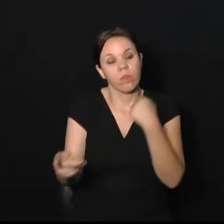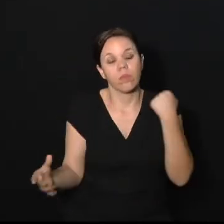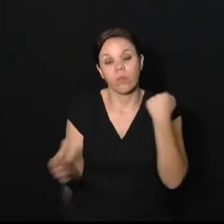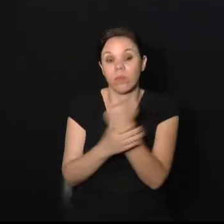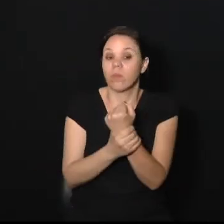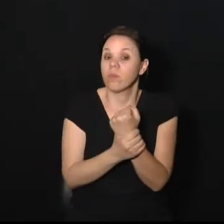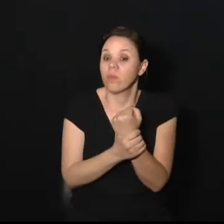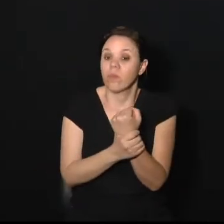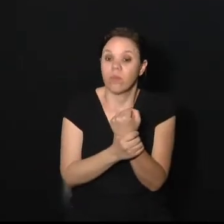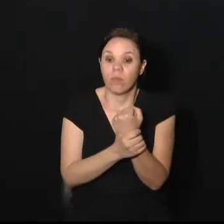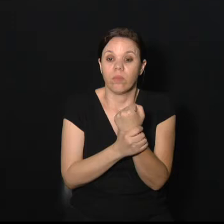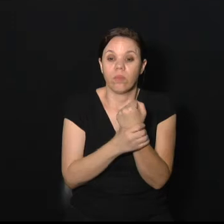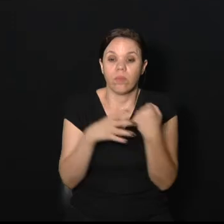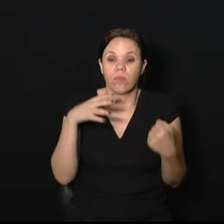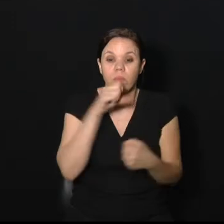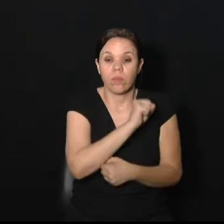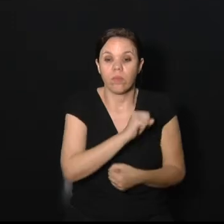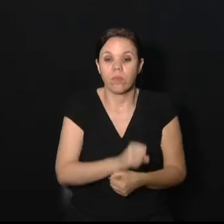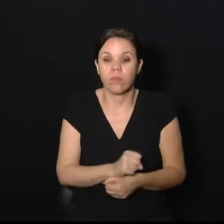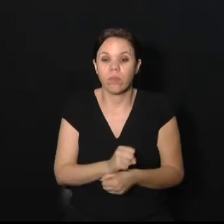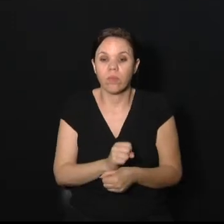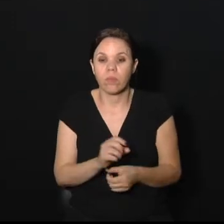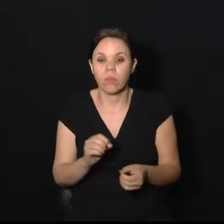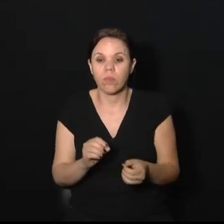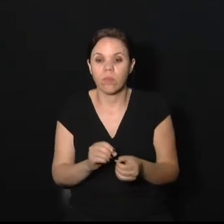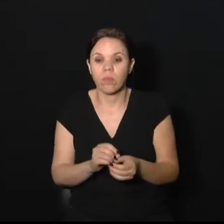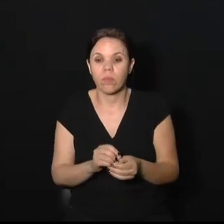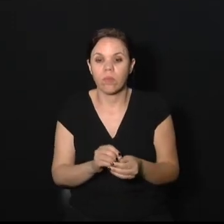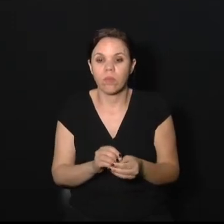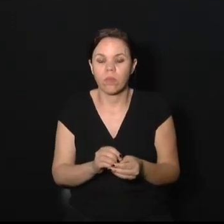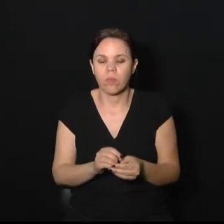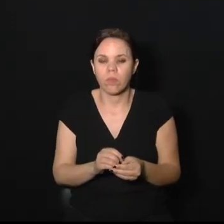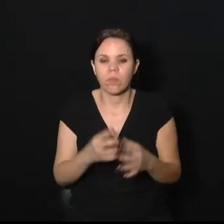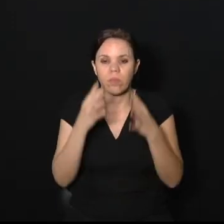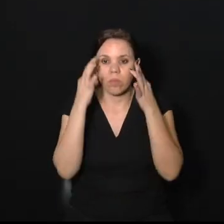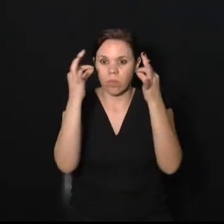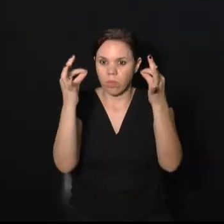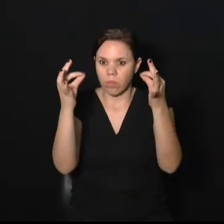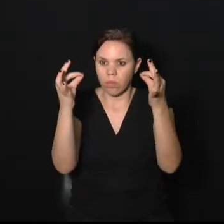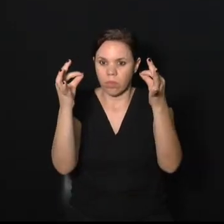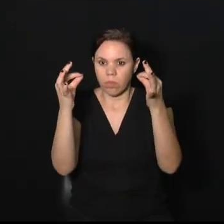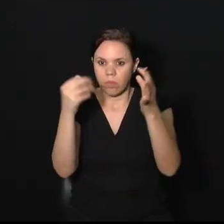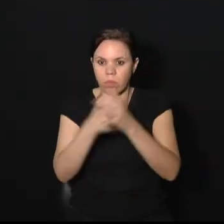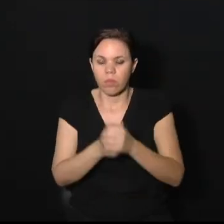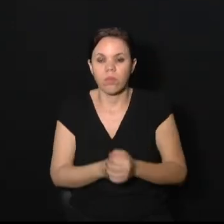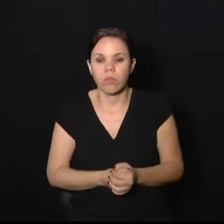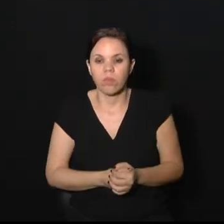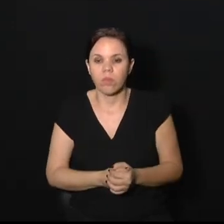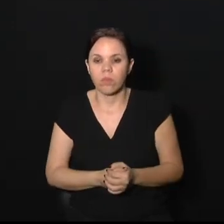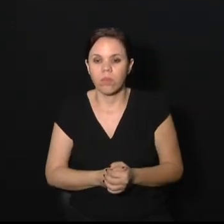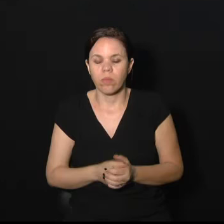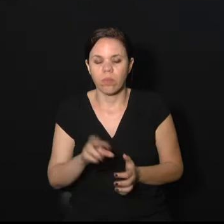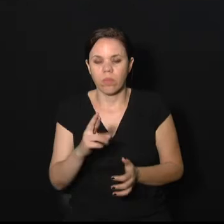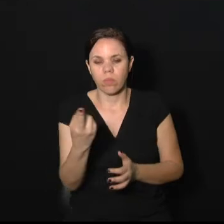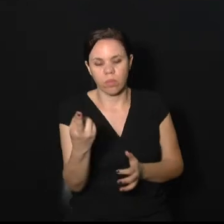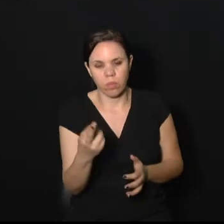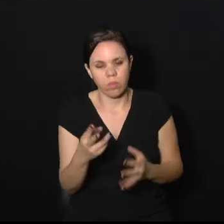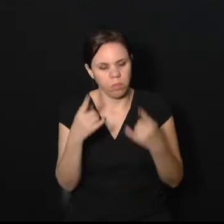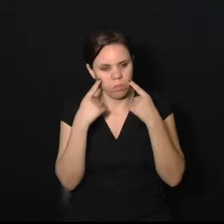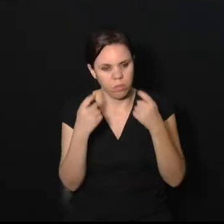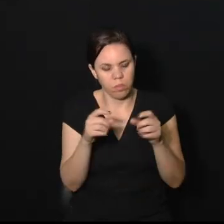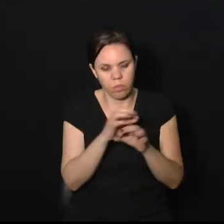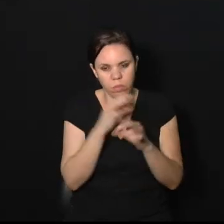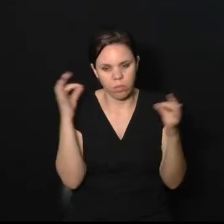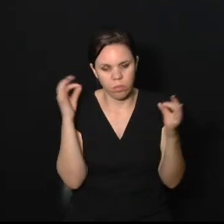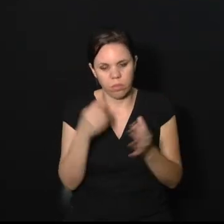uma maneira muito mais rápida e muito mais atenciosa. Então, essa solução é bem interessante em